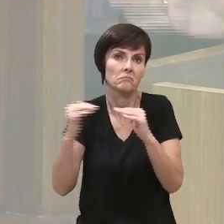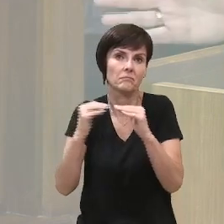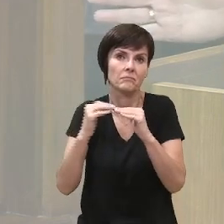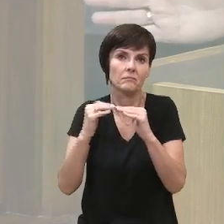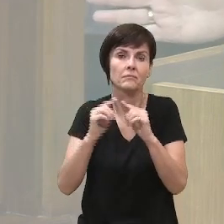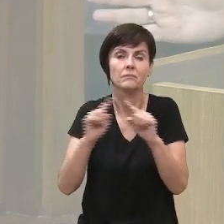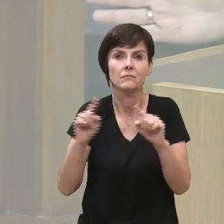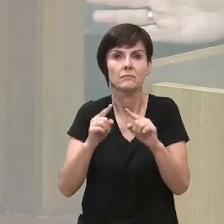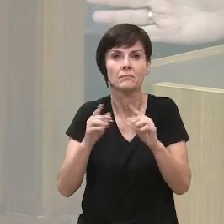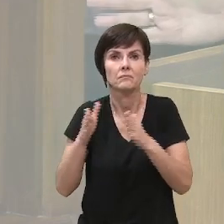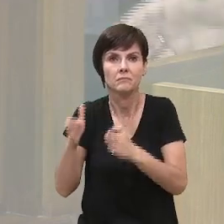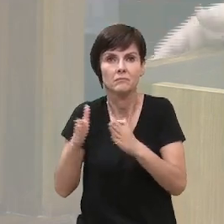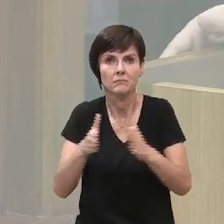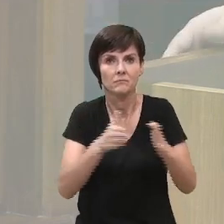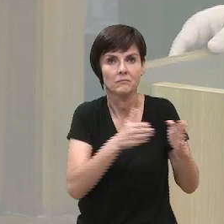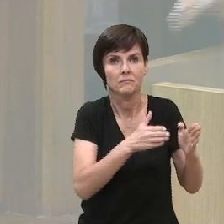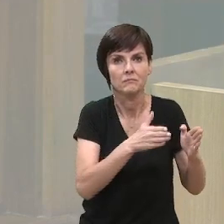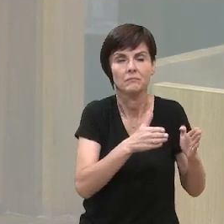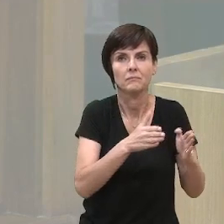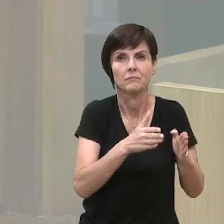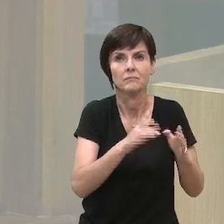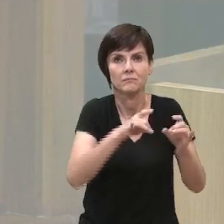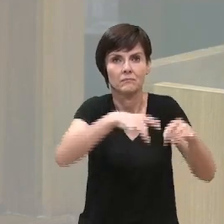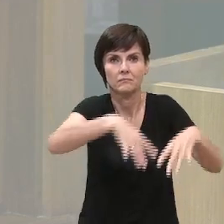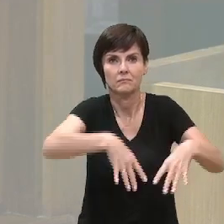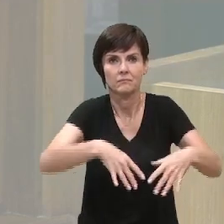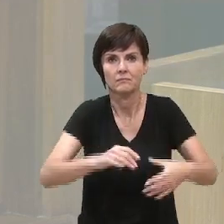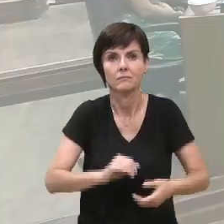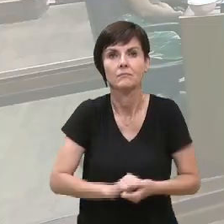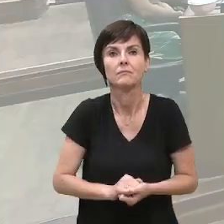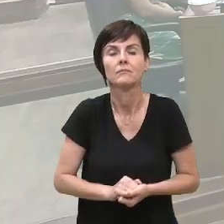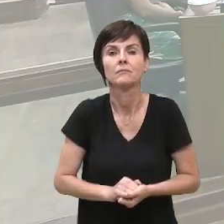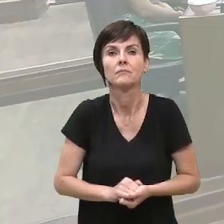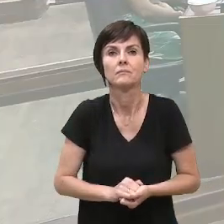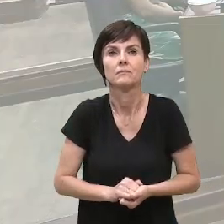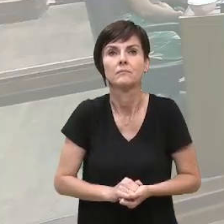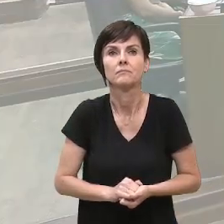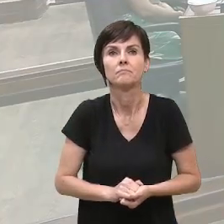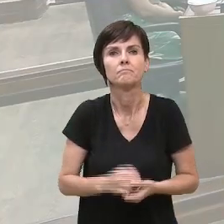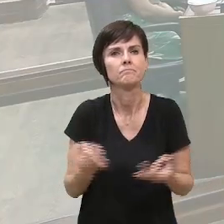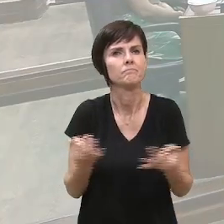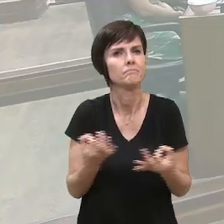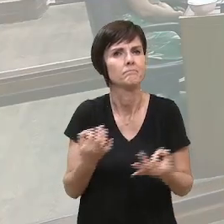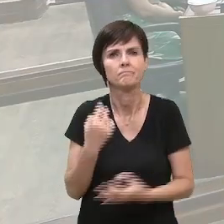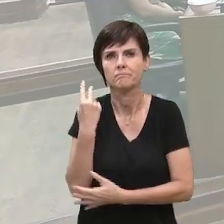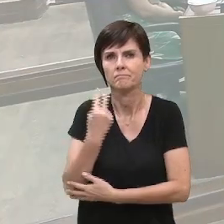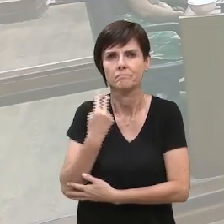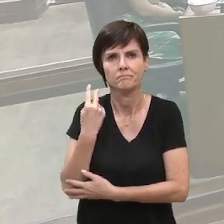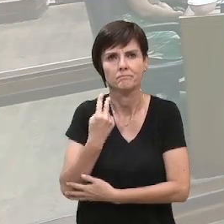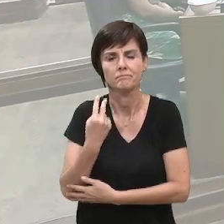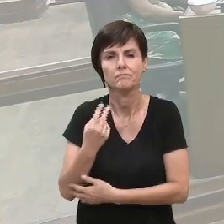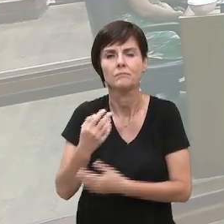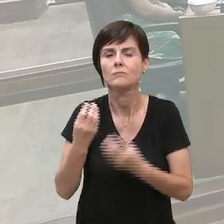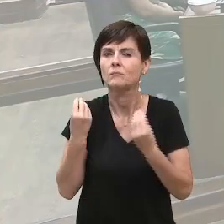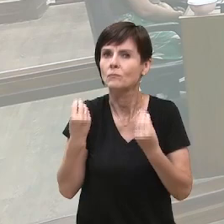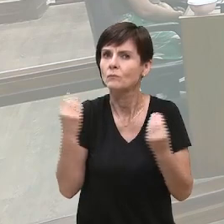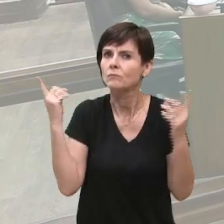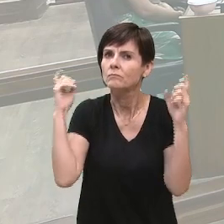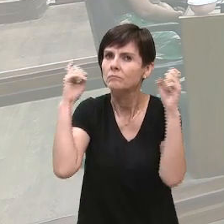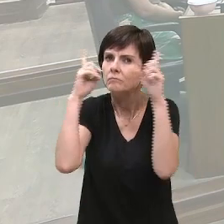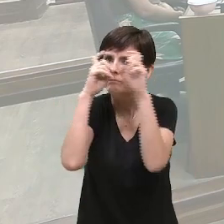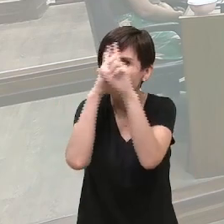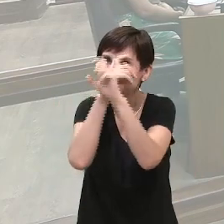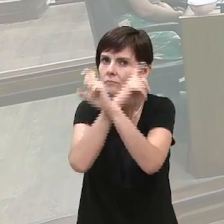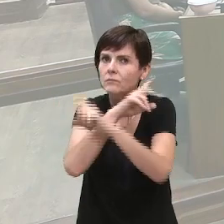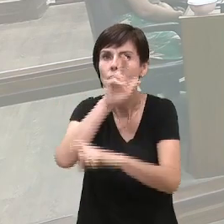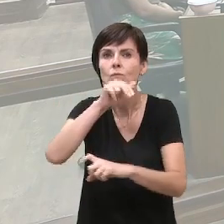O cemitério está lá jogado às traças. Sua parte, vereador Scalco. Perfeito, vereador Bressan. Como é complicado quem nunca teve empresa,